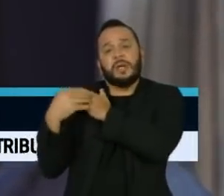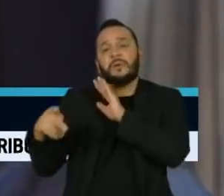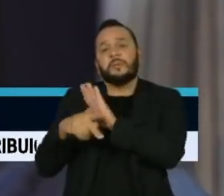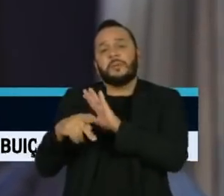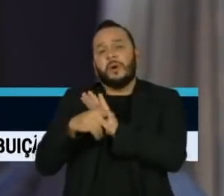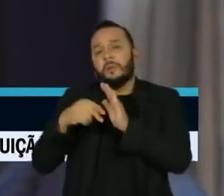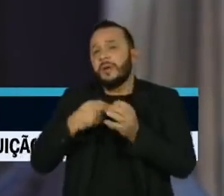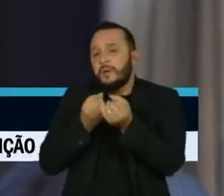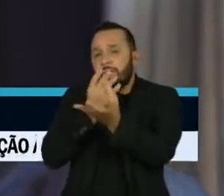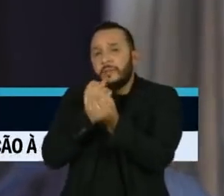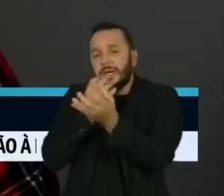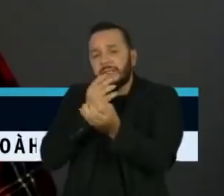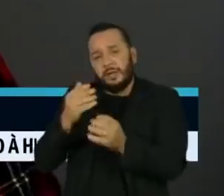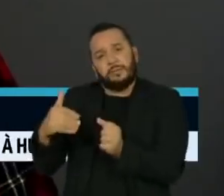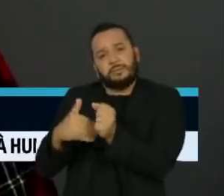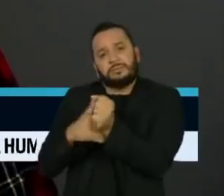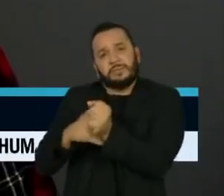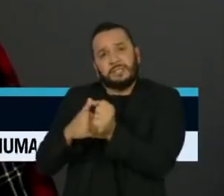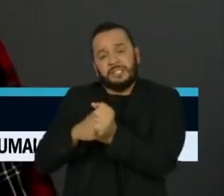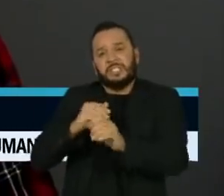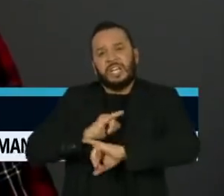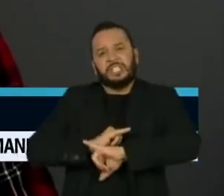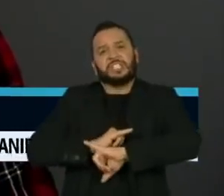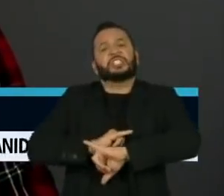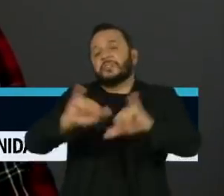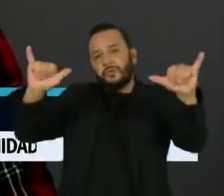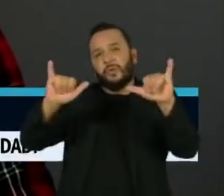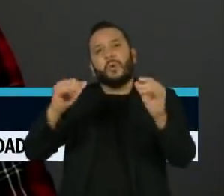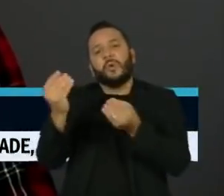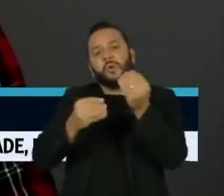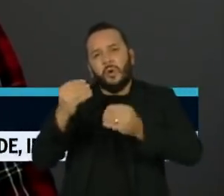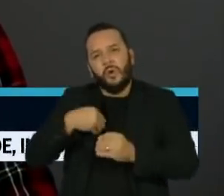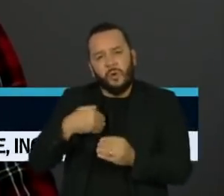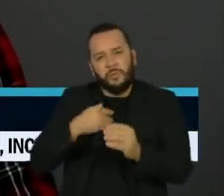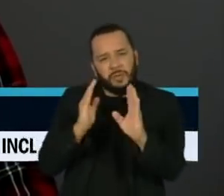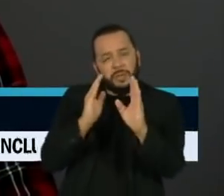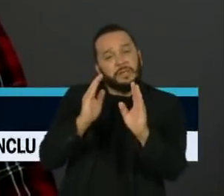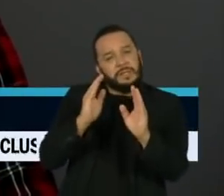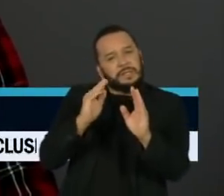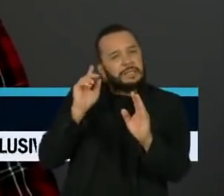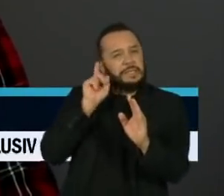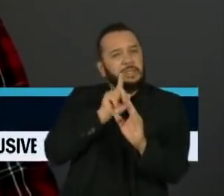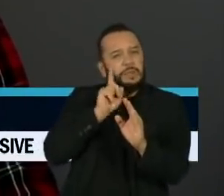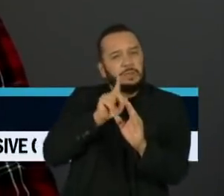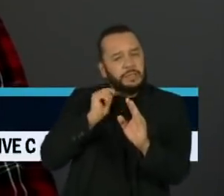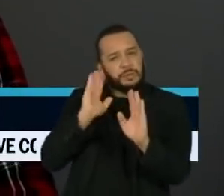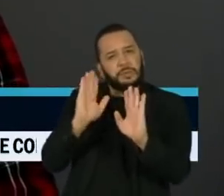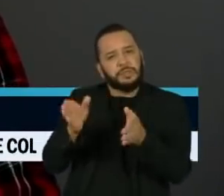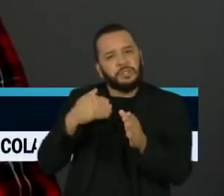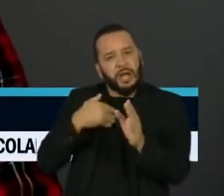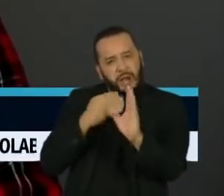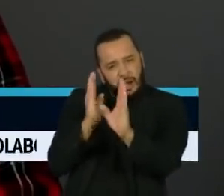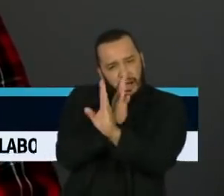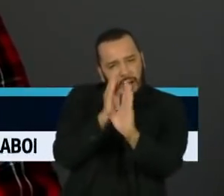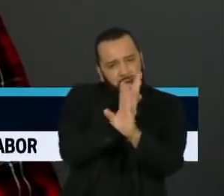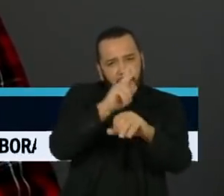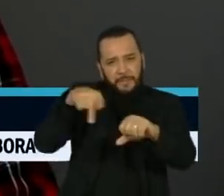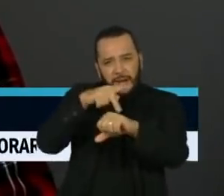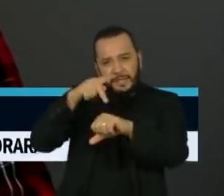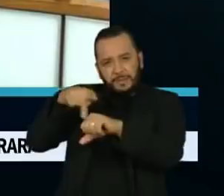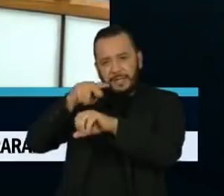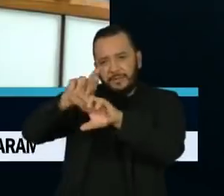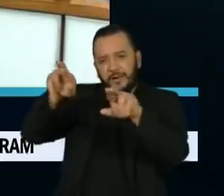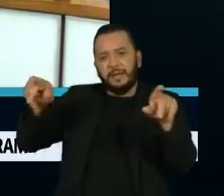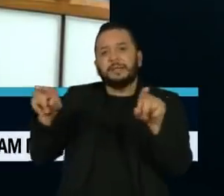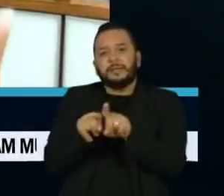sigilosas que revelaram alguns dos programas de vigilância espionagem que os Estados Unidos não tinham em não existe inclusive